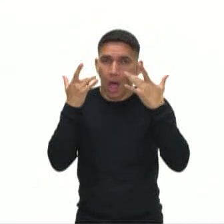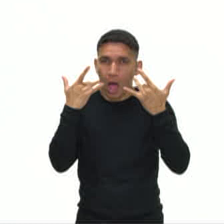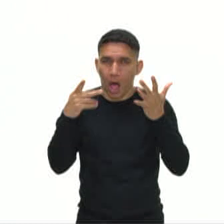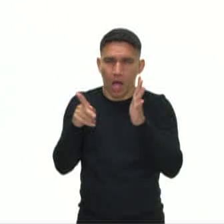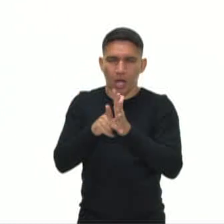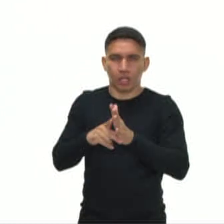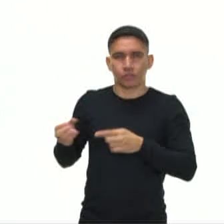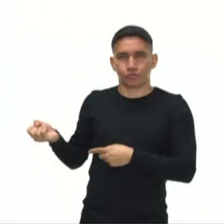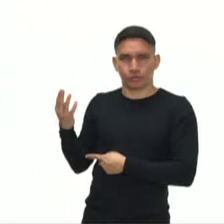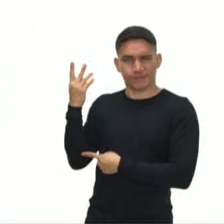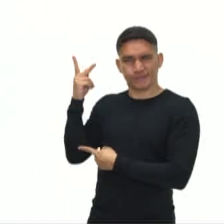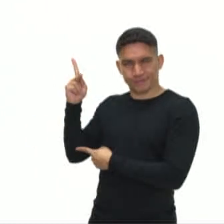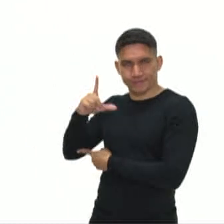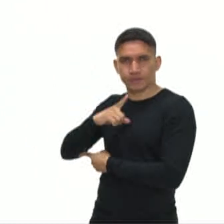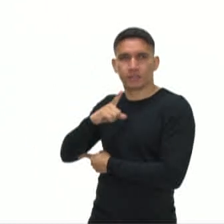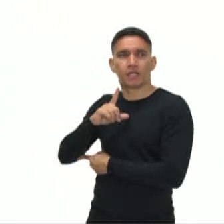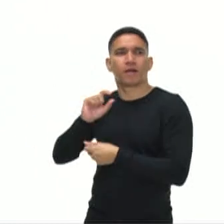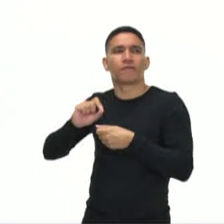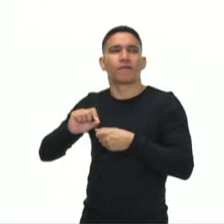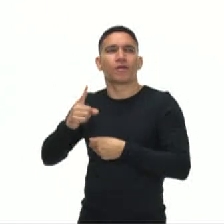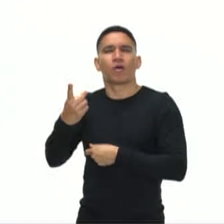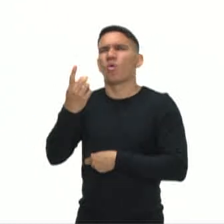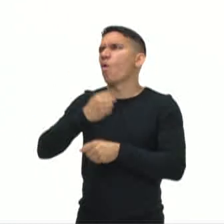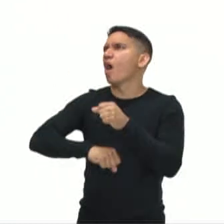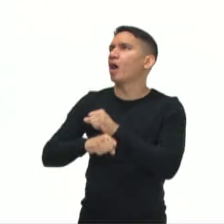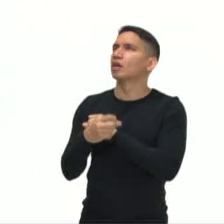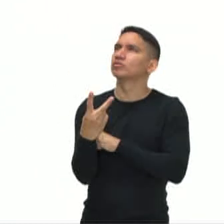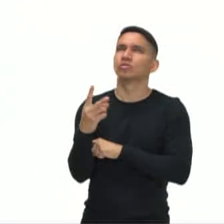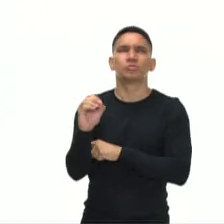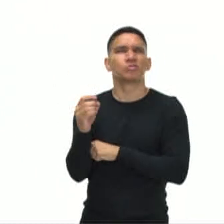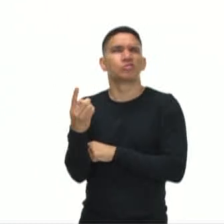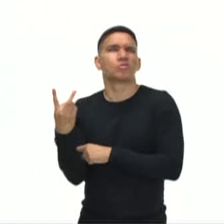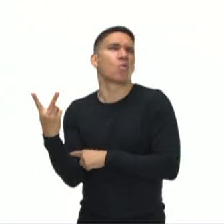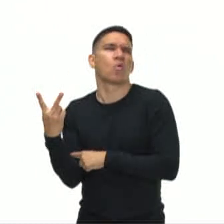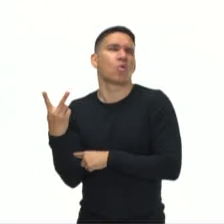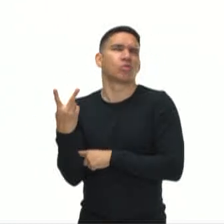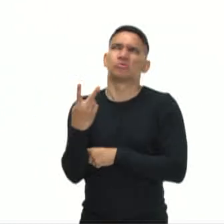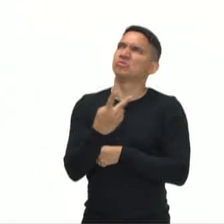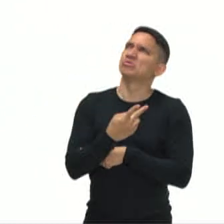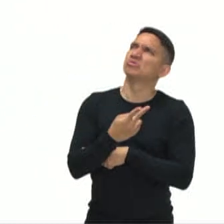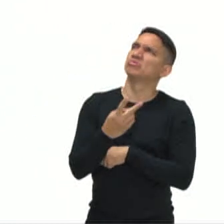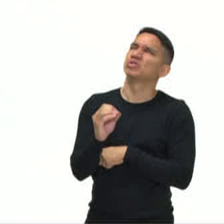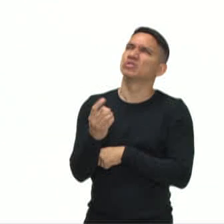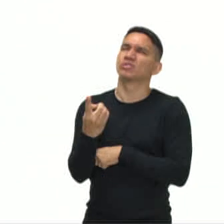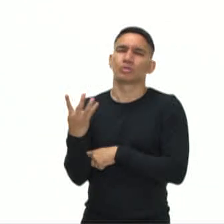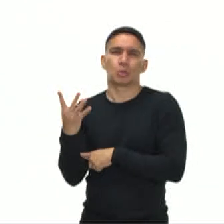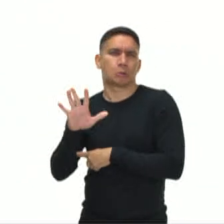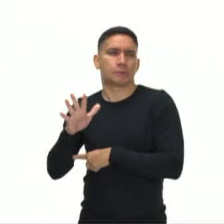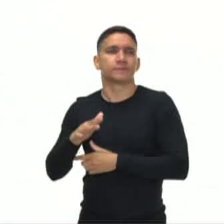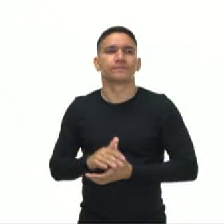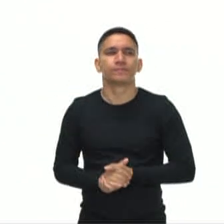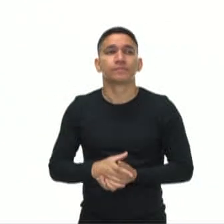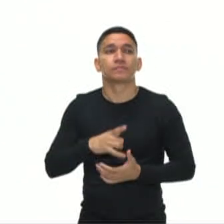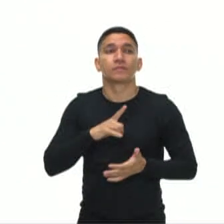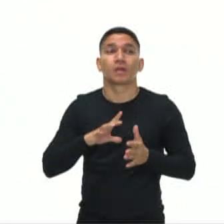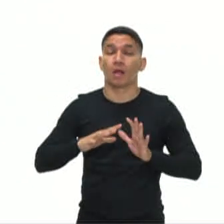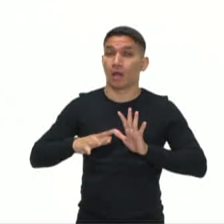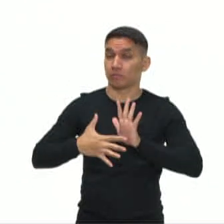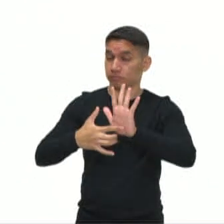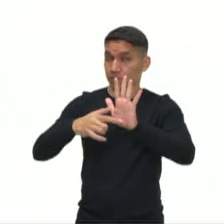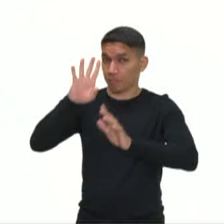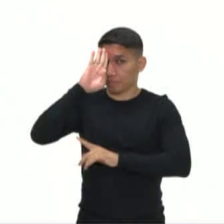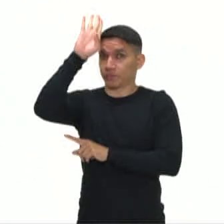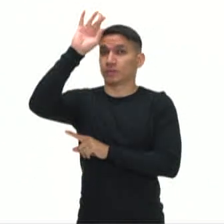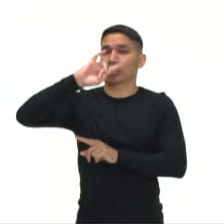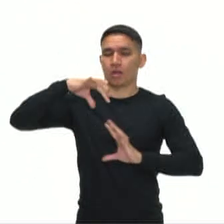dele, sendo feita, se não me engano, no ano de 2012, 2014, se não me engano, e Terêncio destaque na arte do diálogo. Tiveram reconhecimento